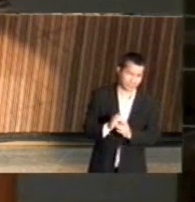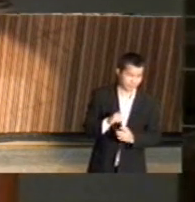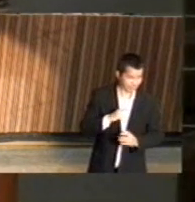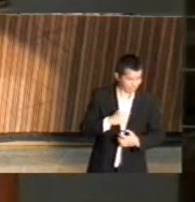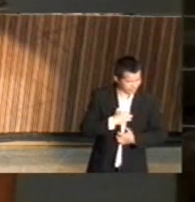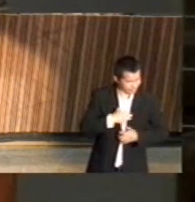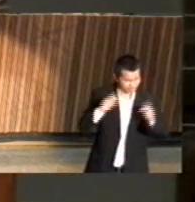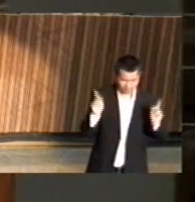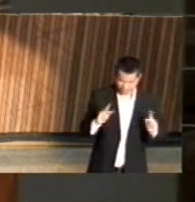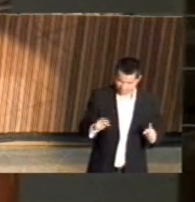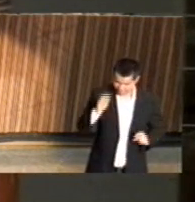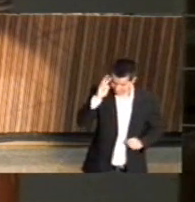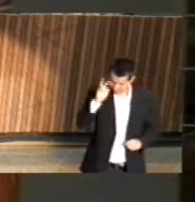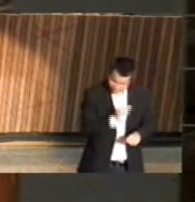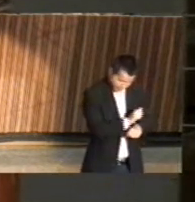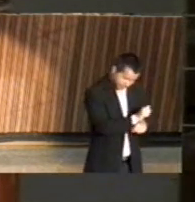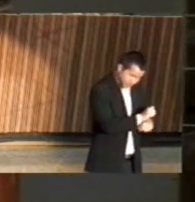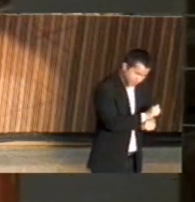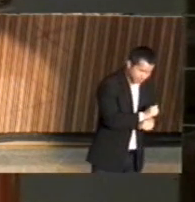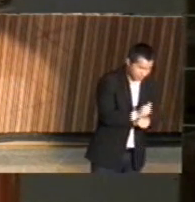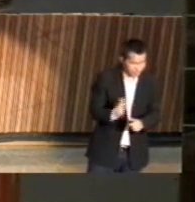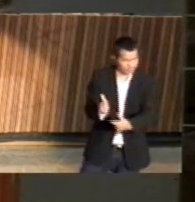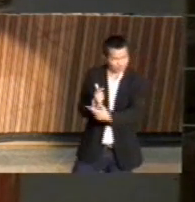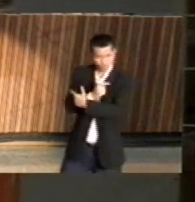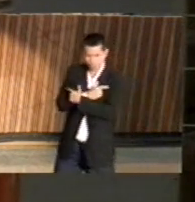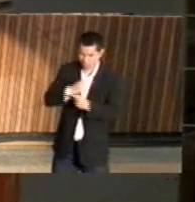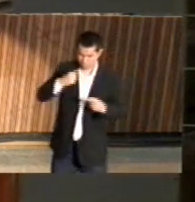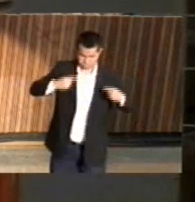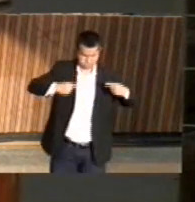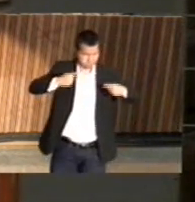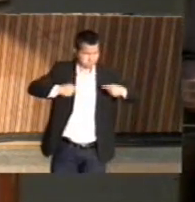tenho como pagar. Foi isso que eu te ensinei?